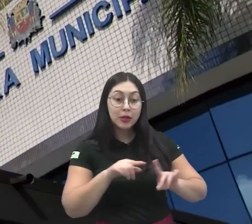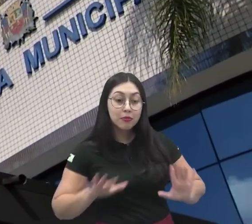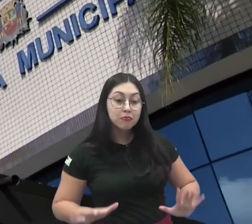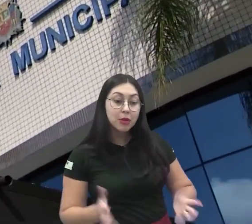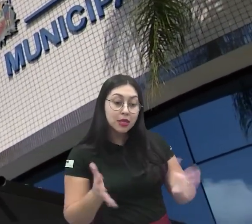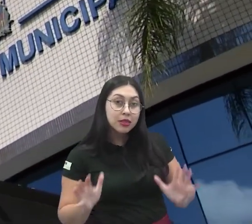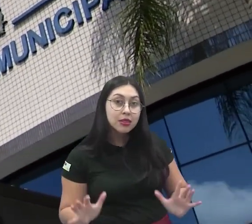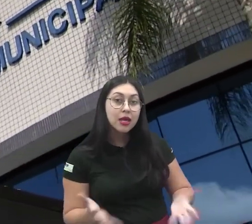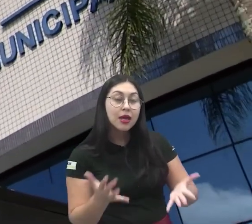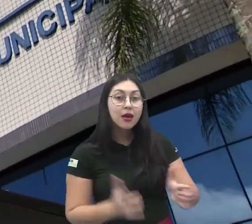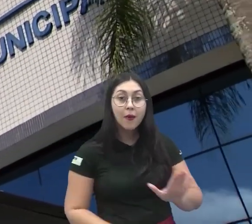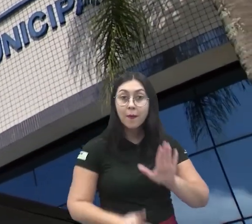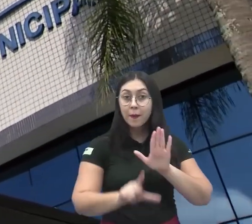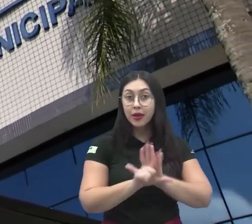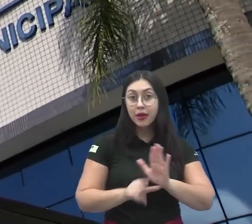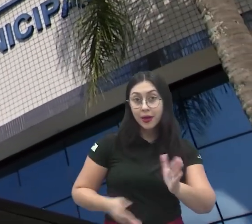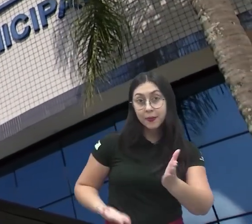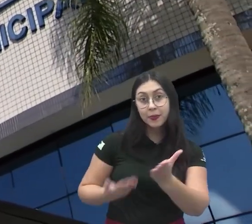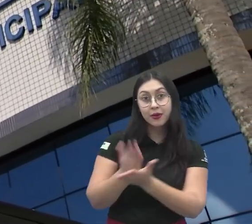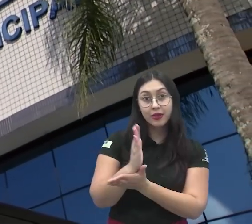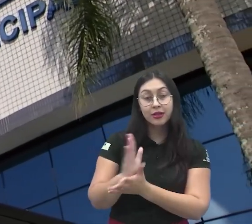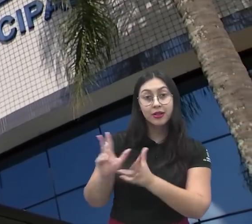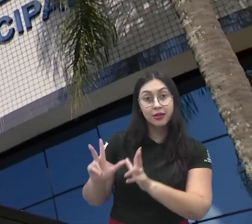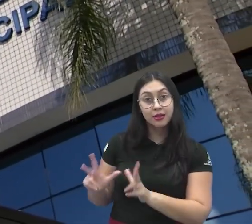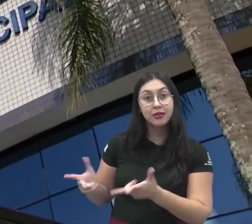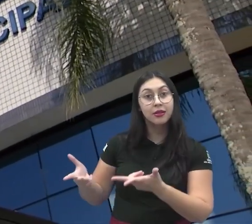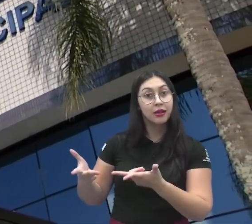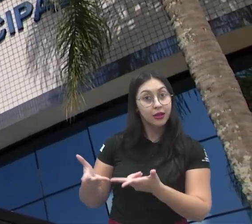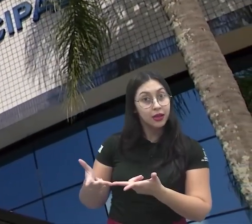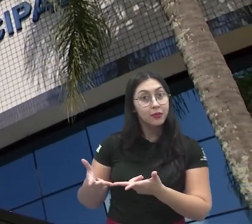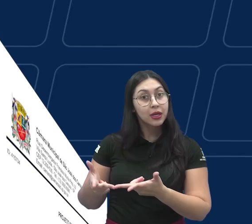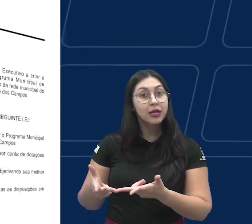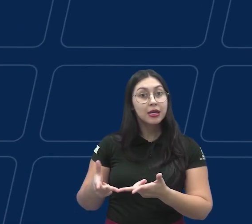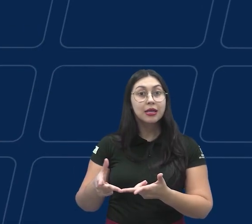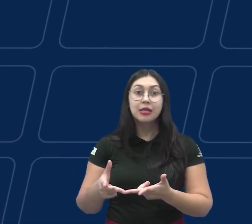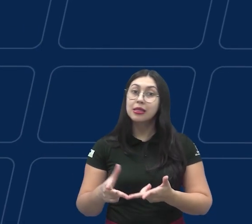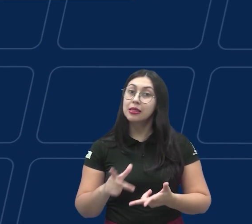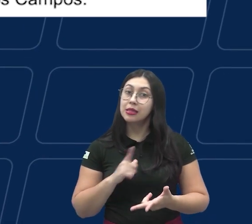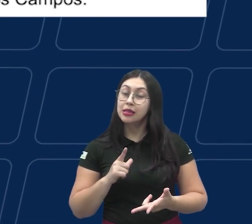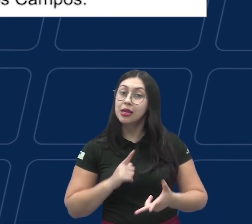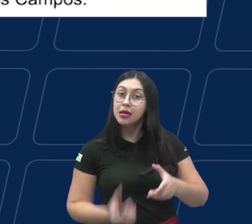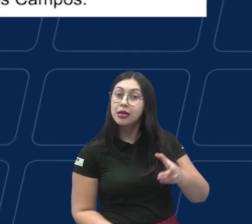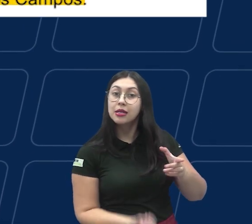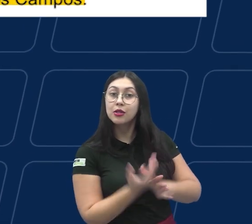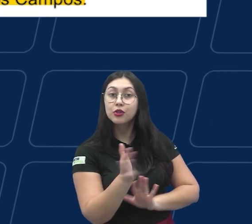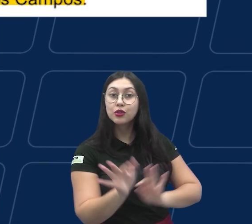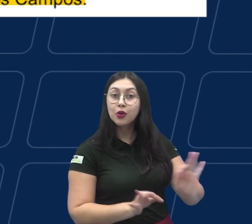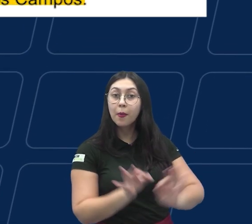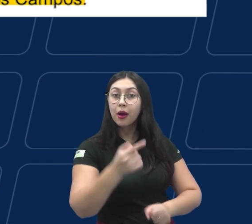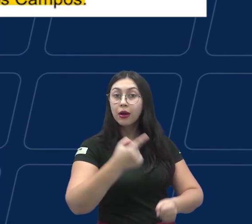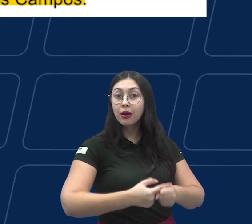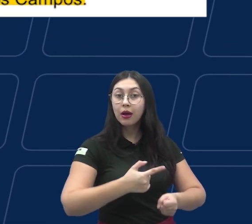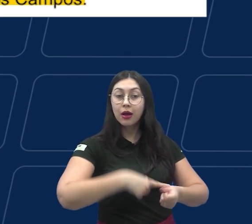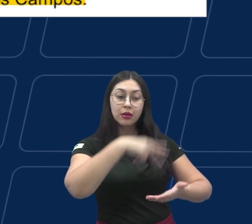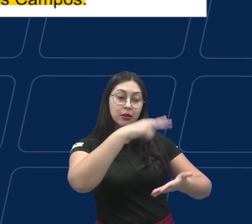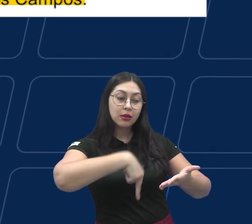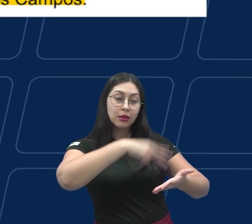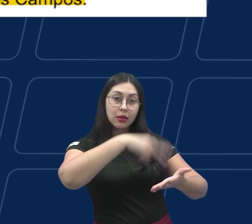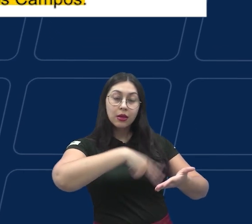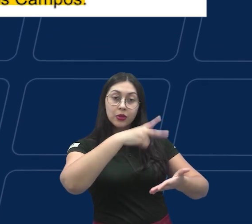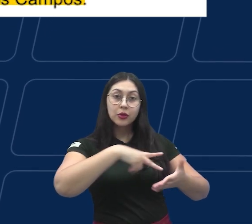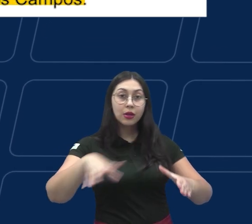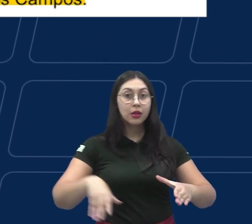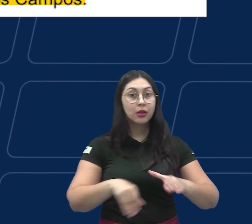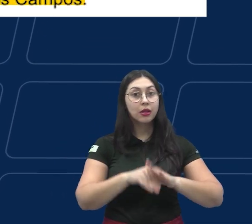mais esse hábito, uma lei aprovada na Câmara de São José dos Campos prevê a criação de um programa municipal de leitura